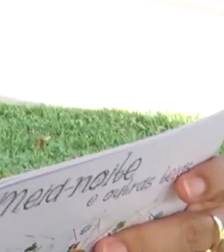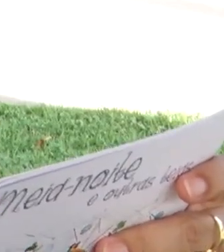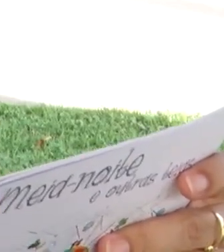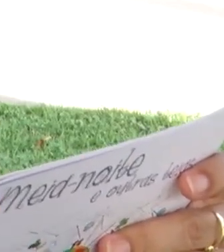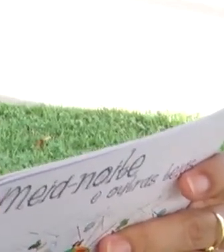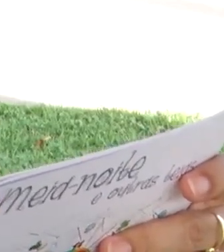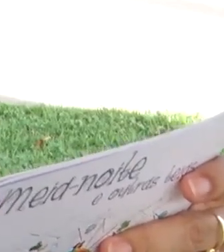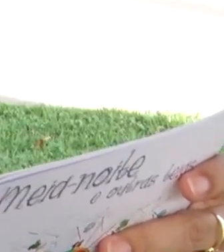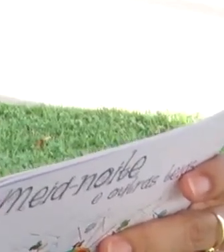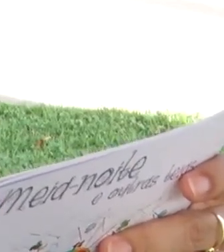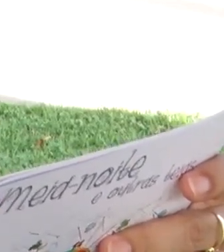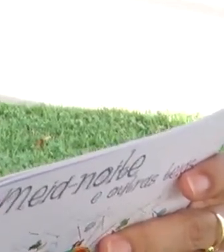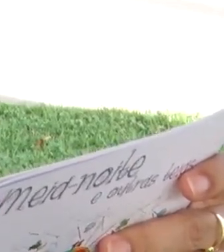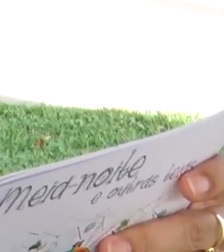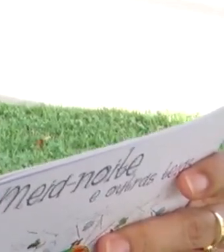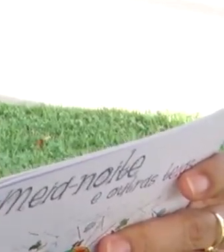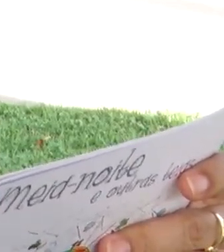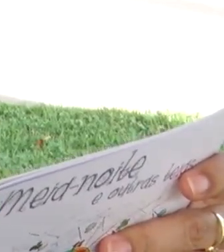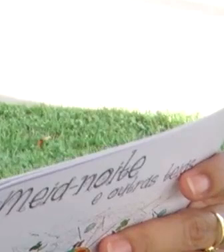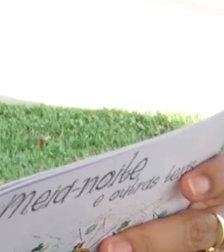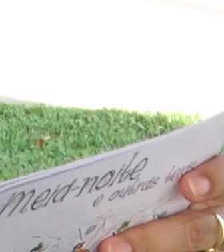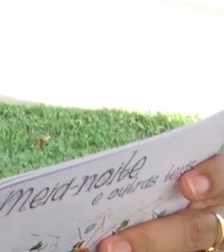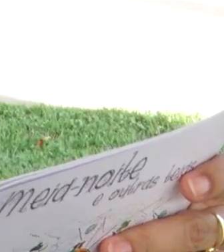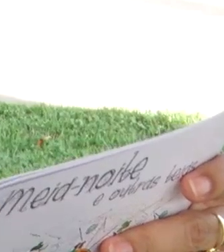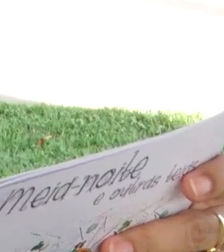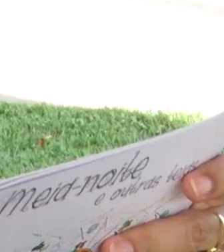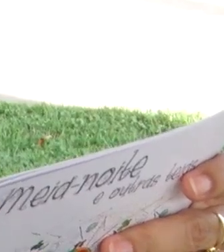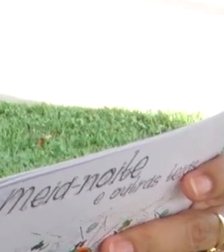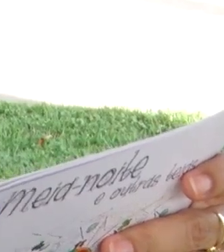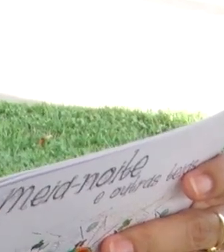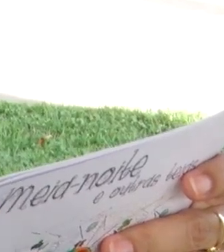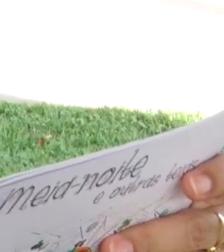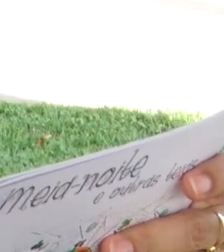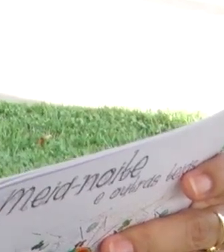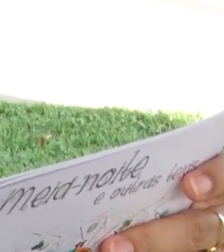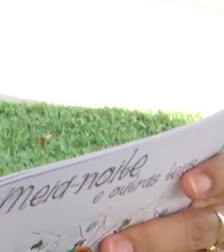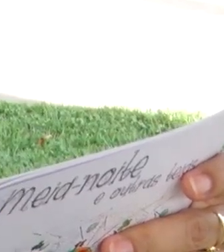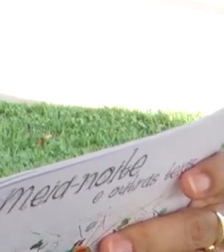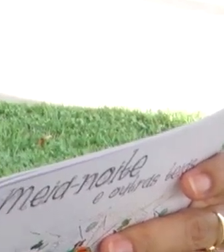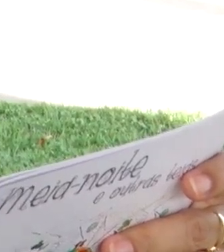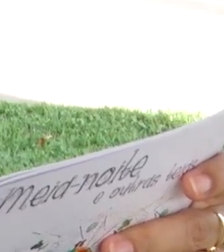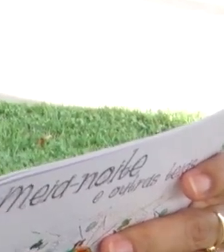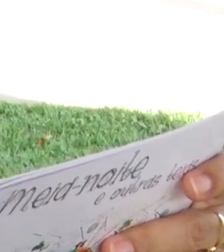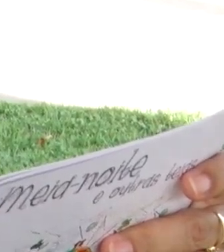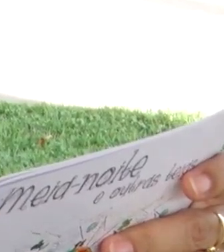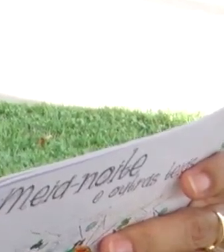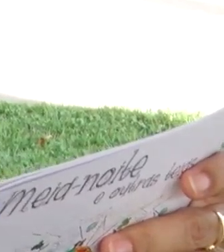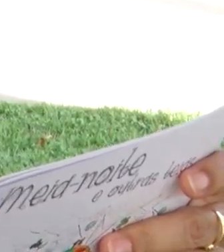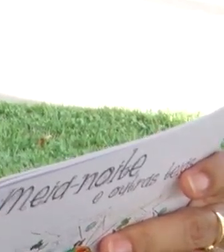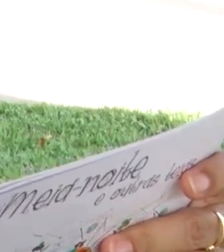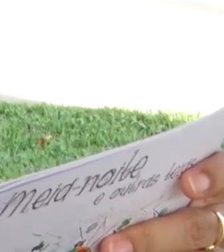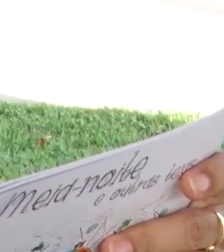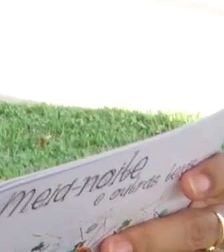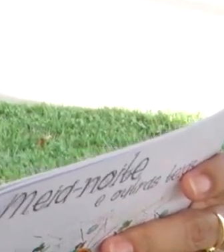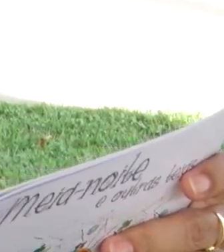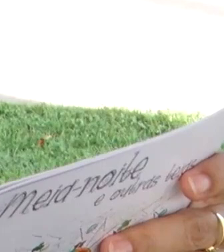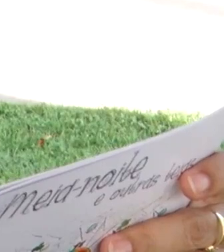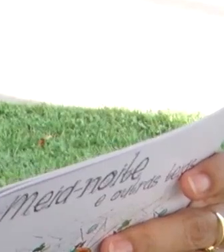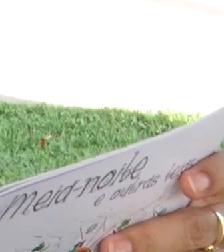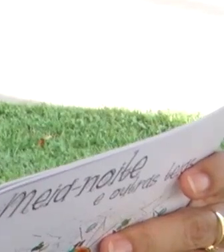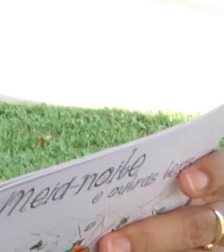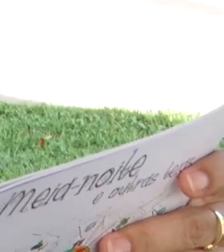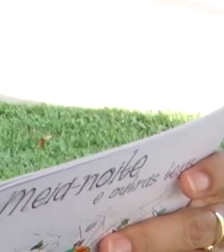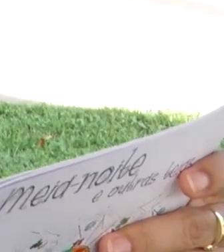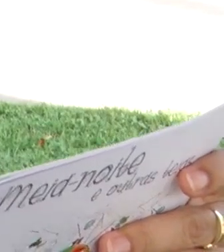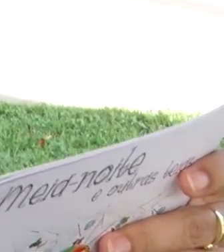corpo que sentiu a pressão de um dia muito desgastante, cansativo, muito tenso. Cochilei?